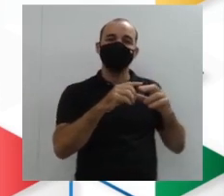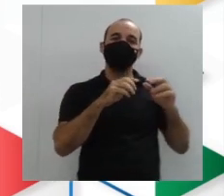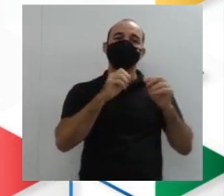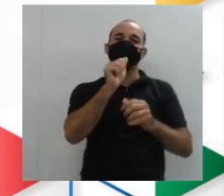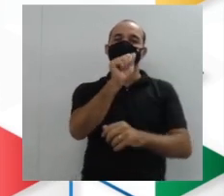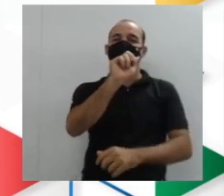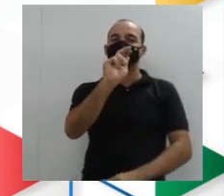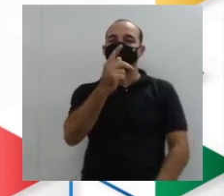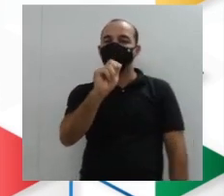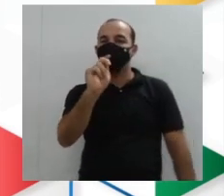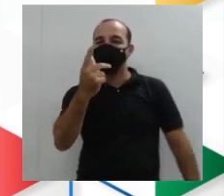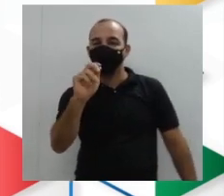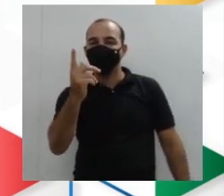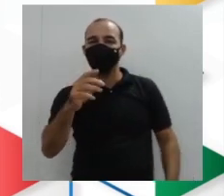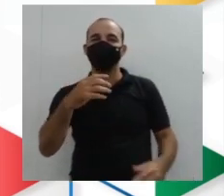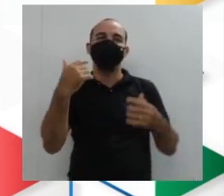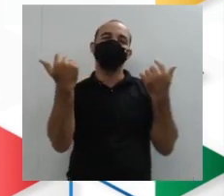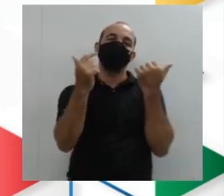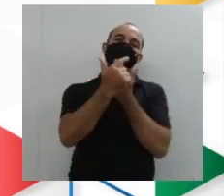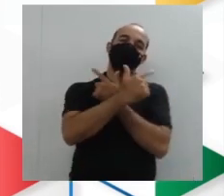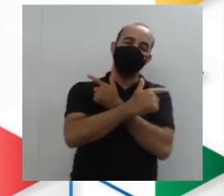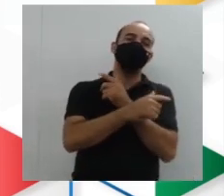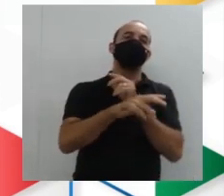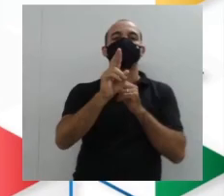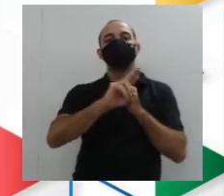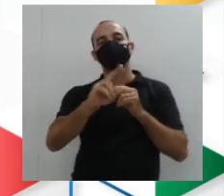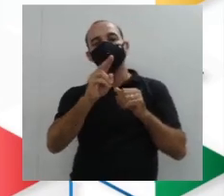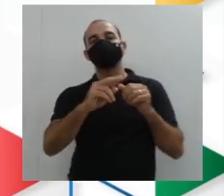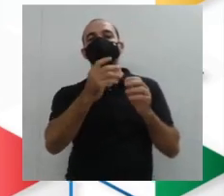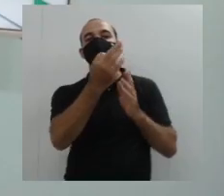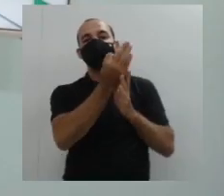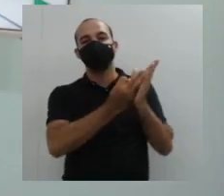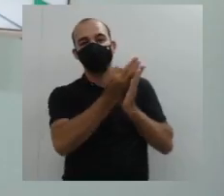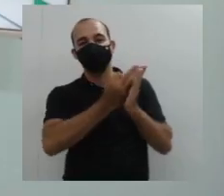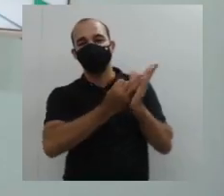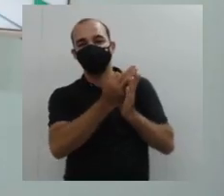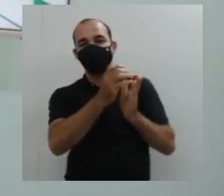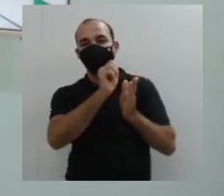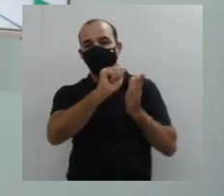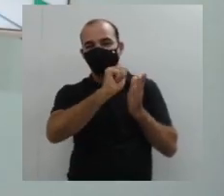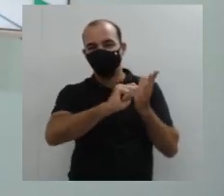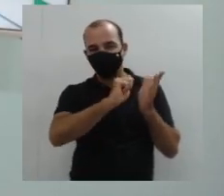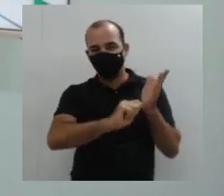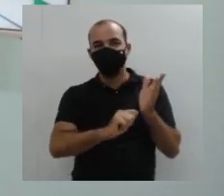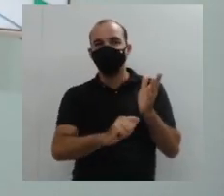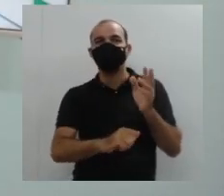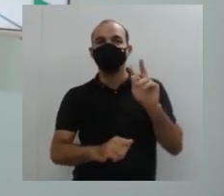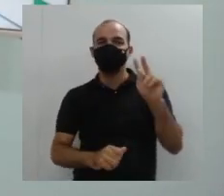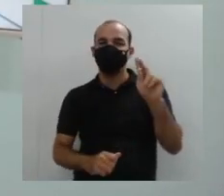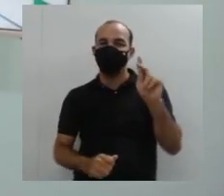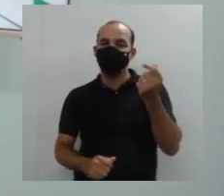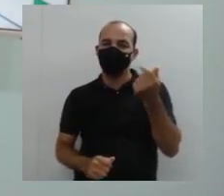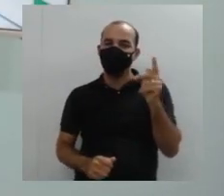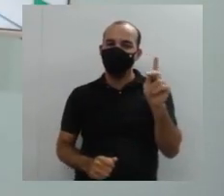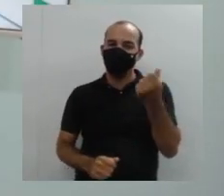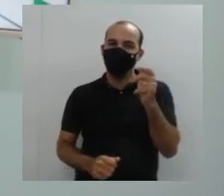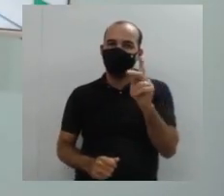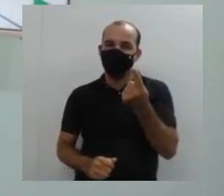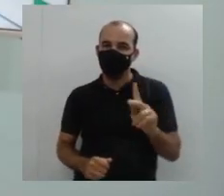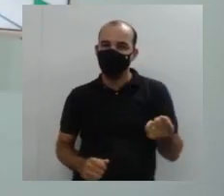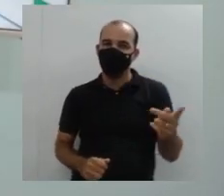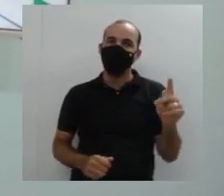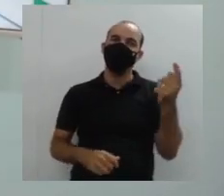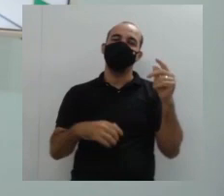verbal, essa união, certo? Então aqui, justamente, é importante conhecer. Vejam só que o efeito